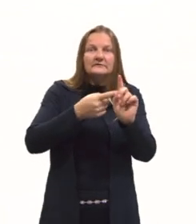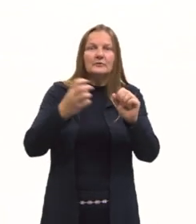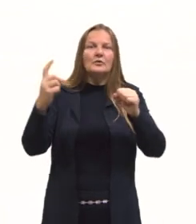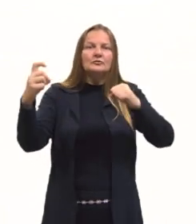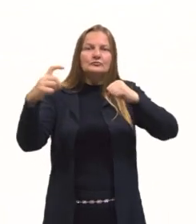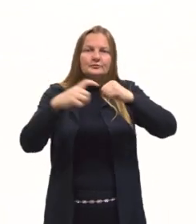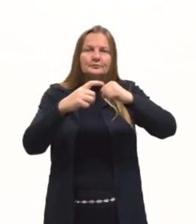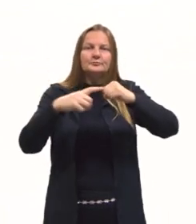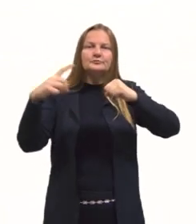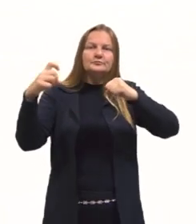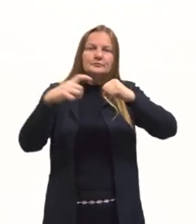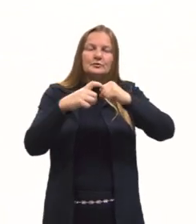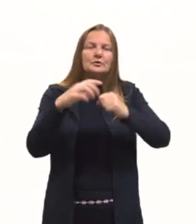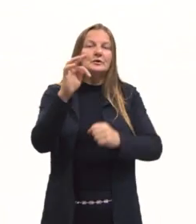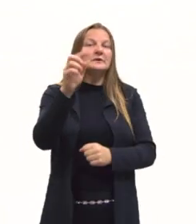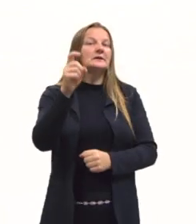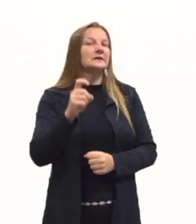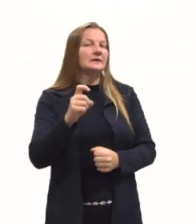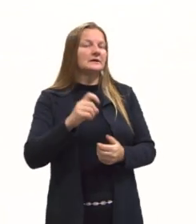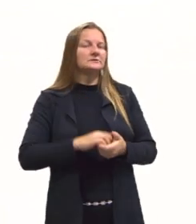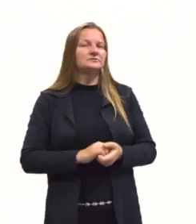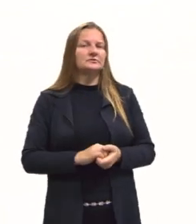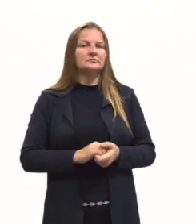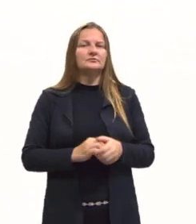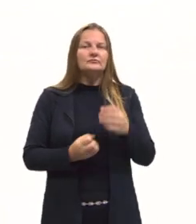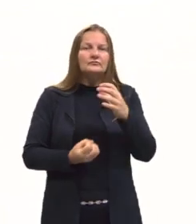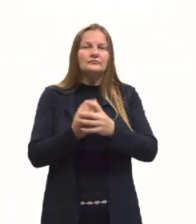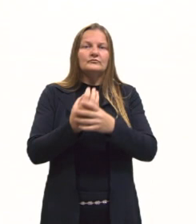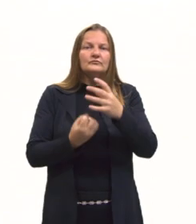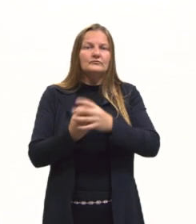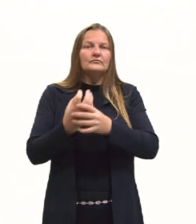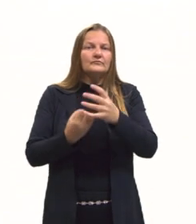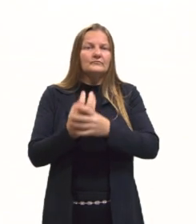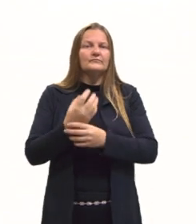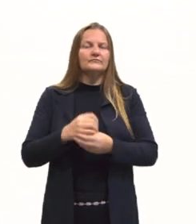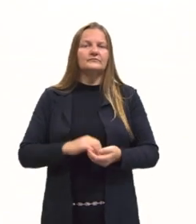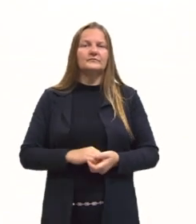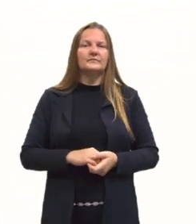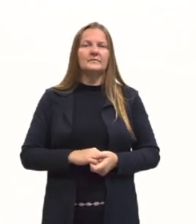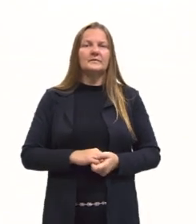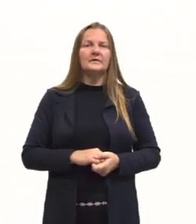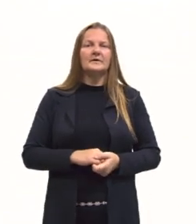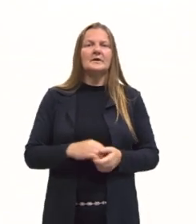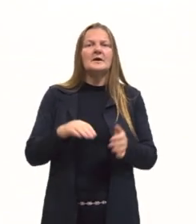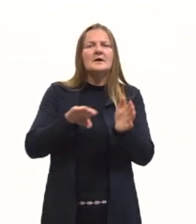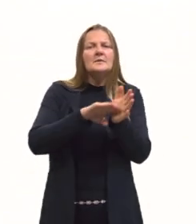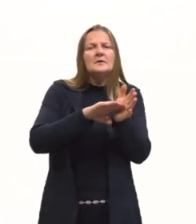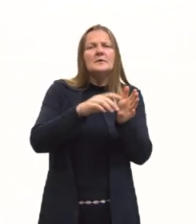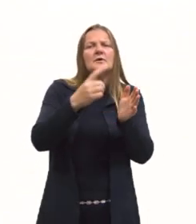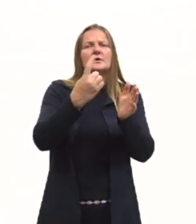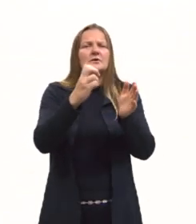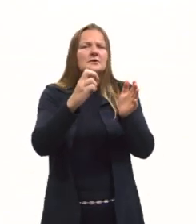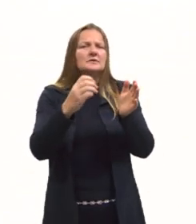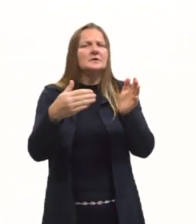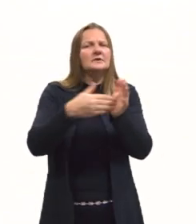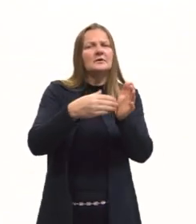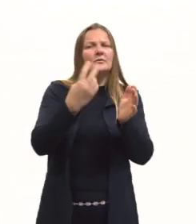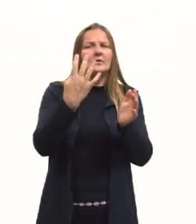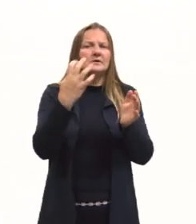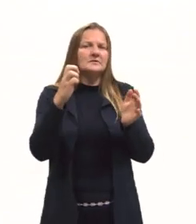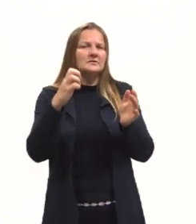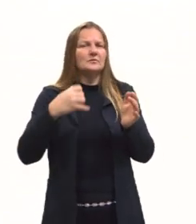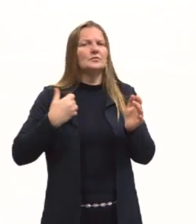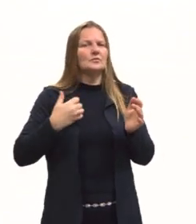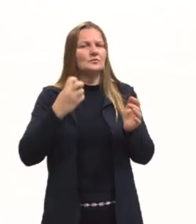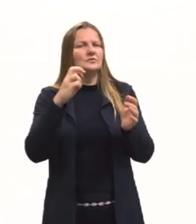XD pessoas né são mulheres entre Clean 15 desculpa e 50 né 45 anos vai depender